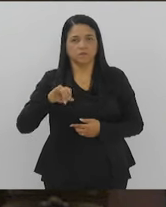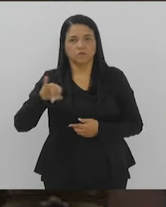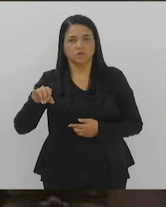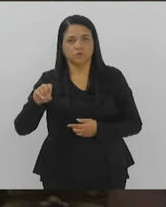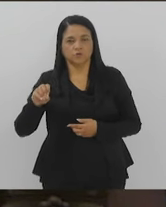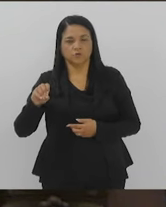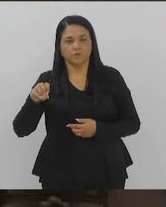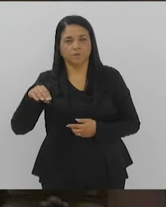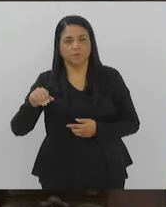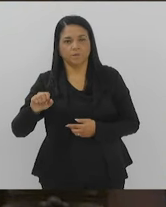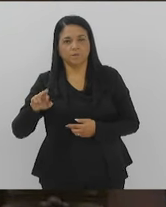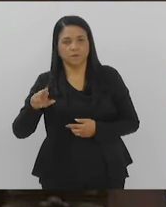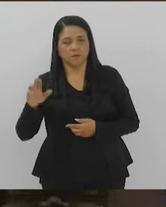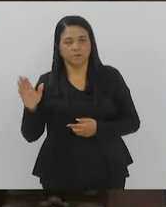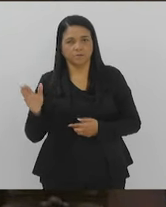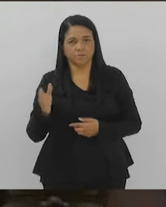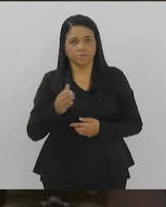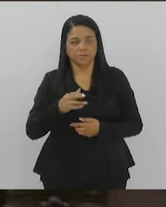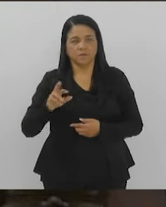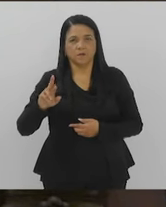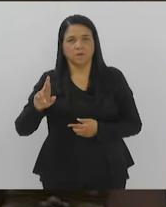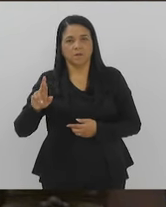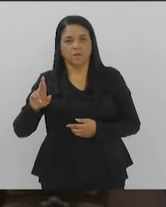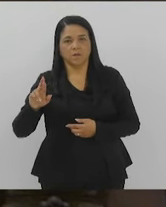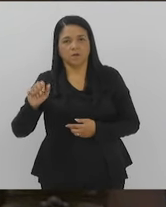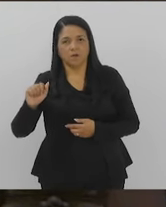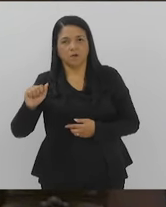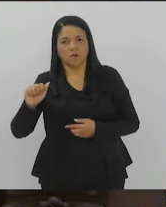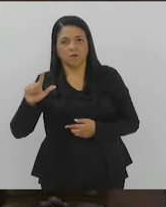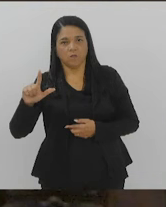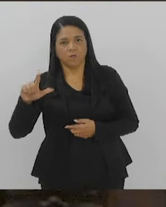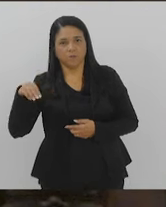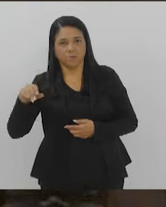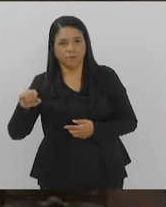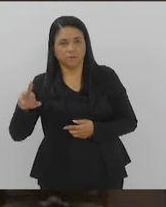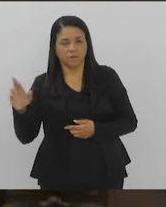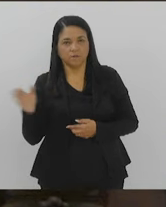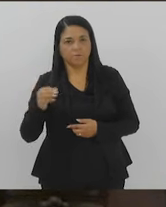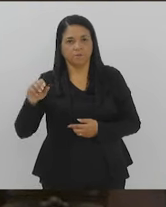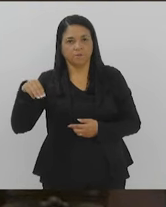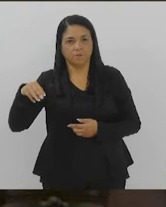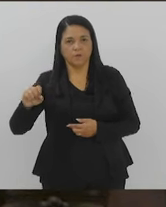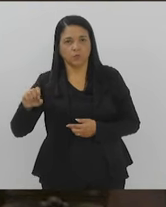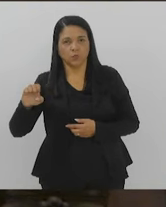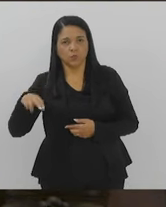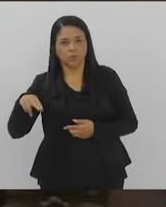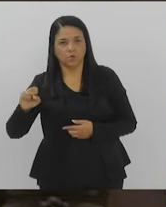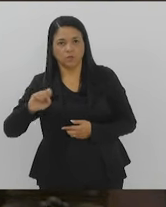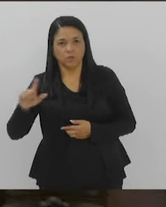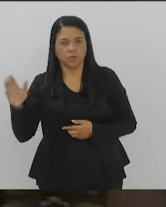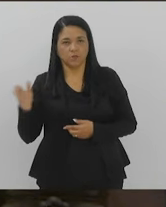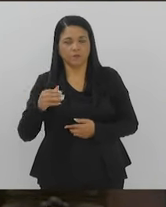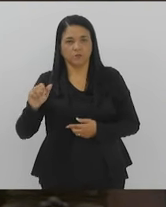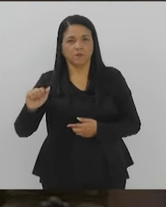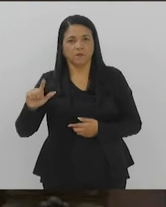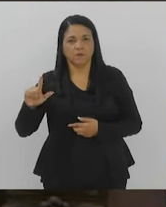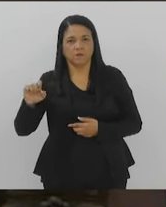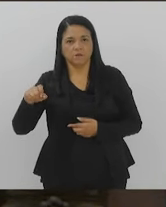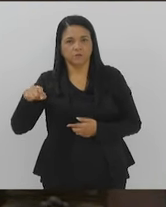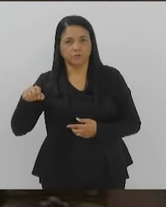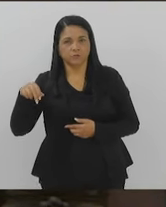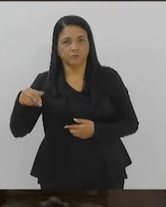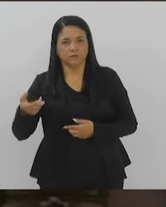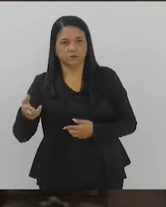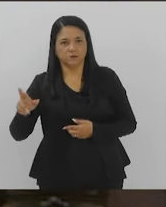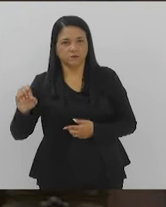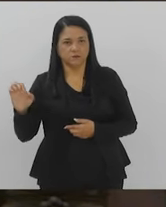Kaleber, ao pastor Almir Rabelo, ao pastor Manuel de Souza, o pastor Alexandre Pompeu, o